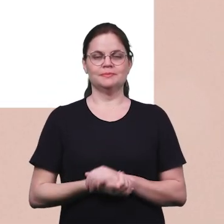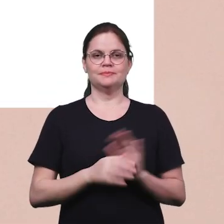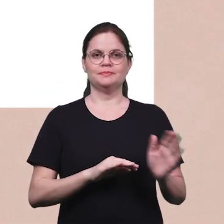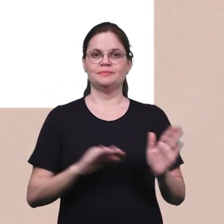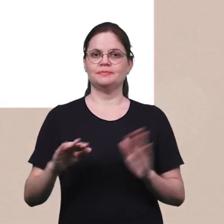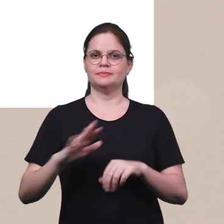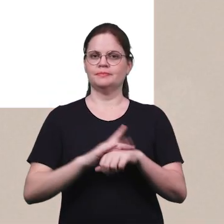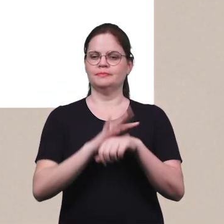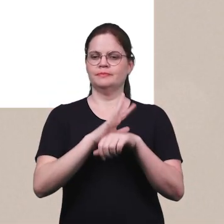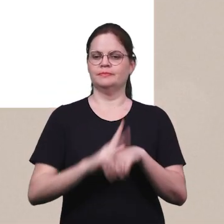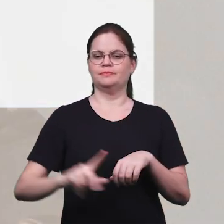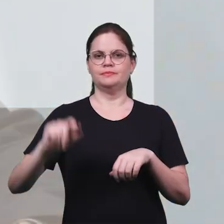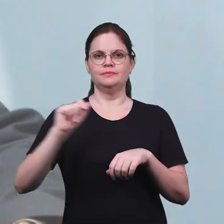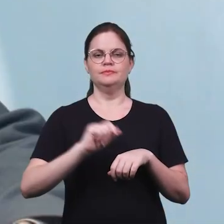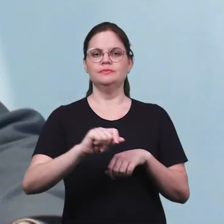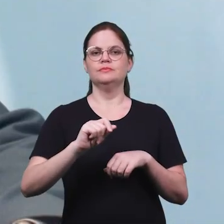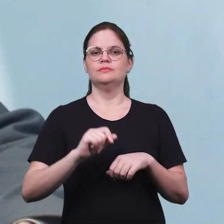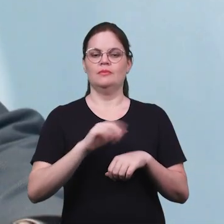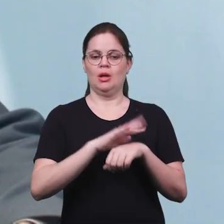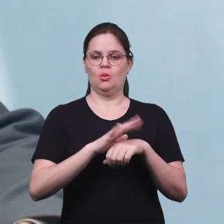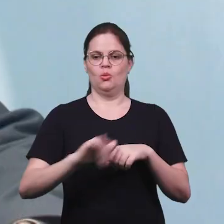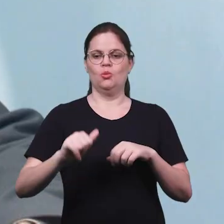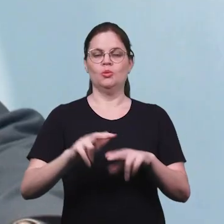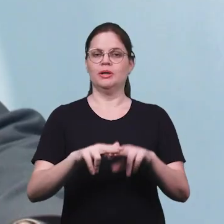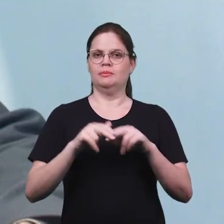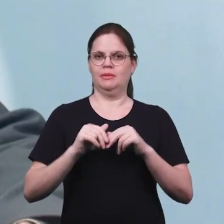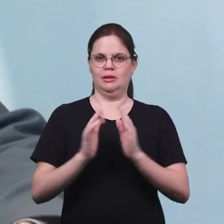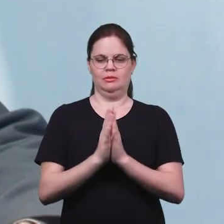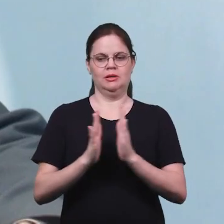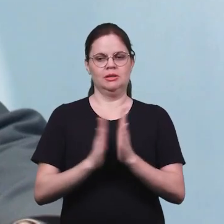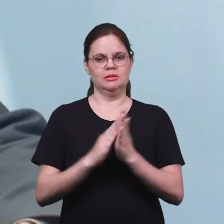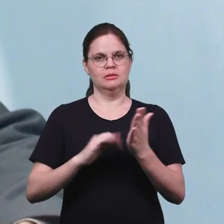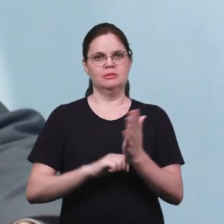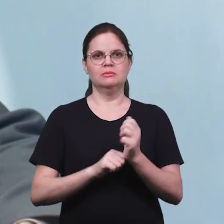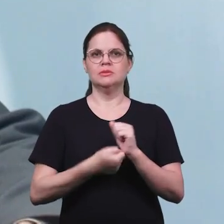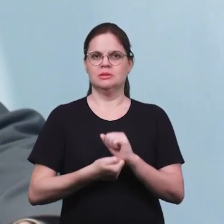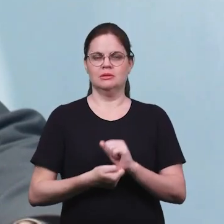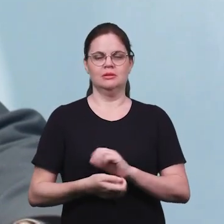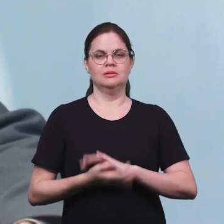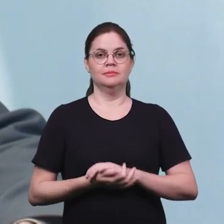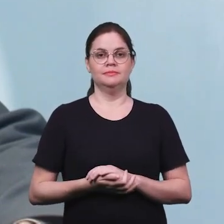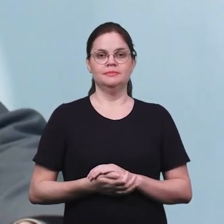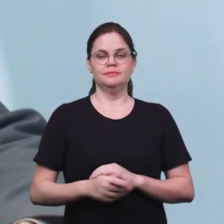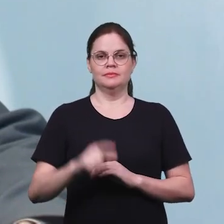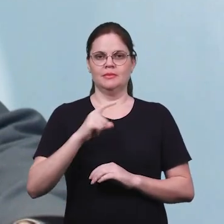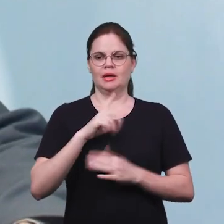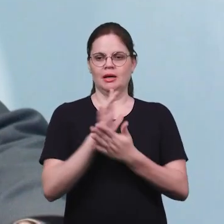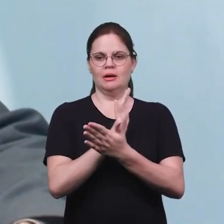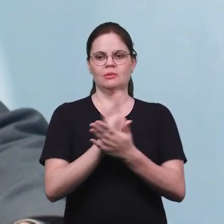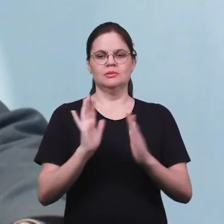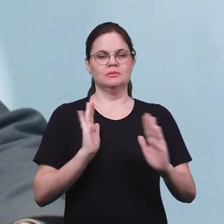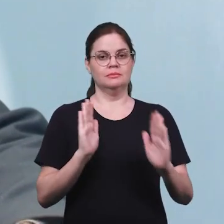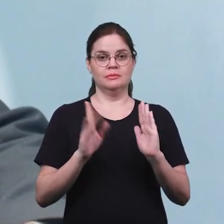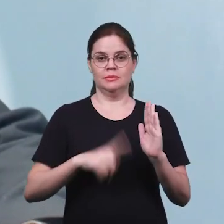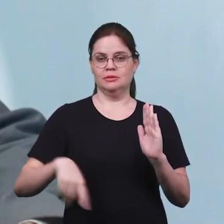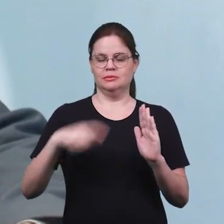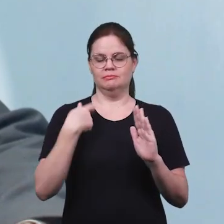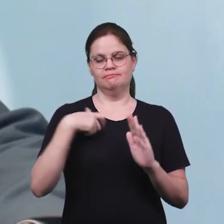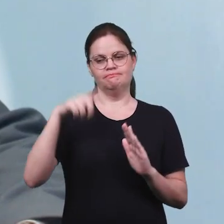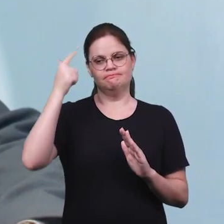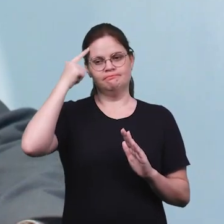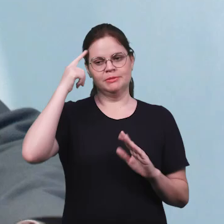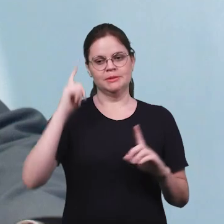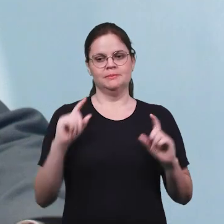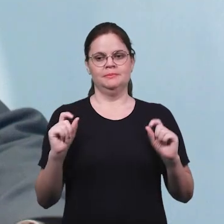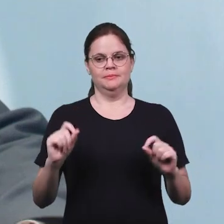cura da enfermidade através da oração é um mistério. Há momentos em que nós